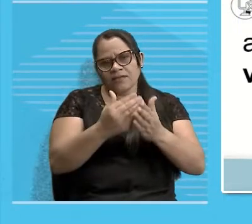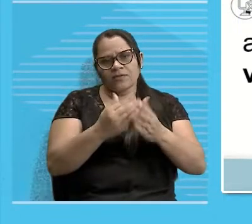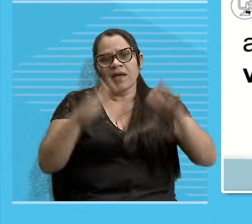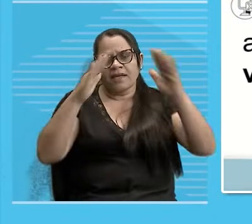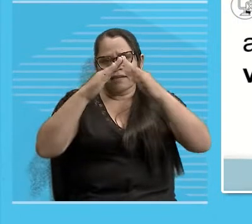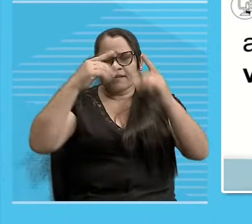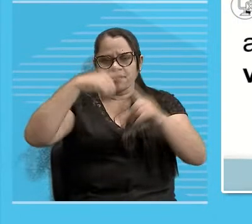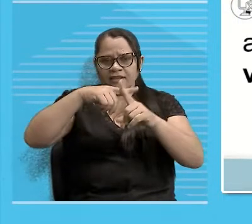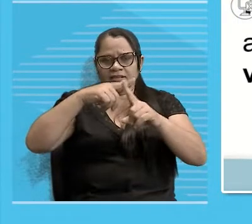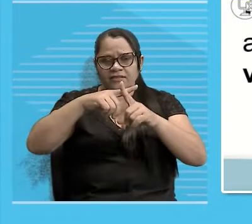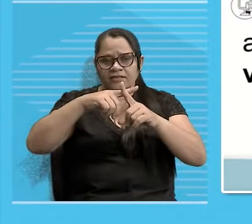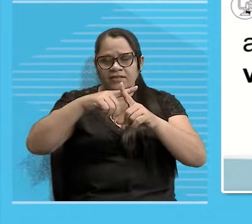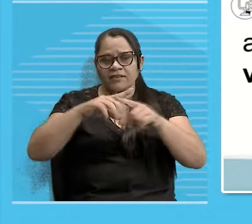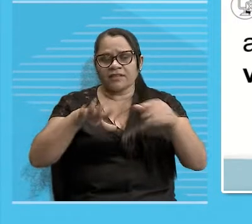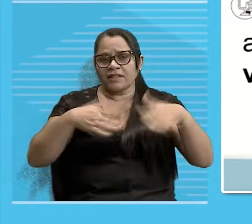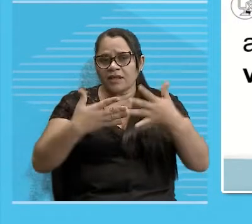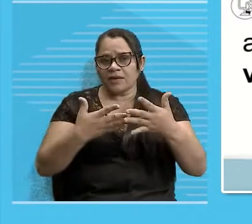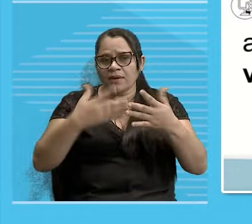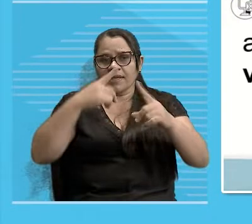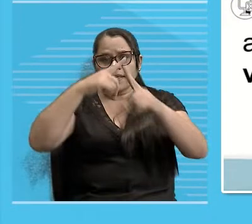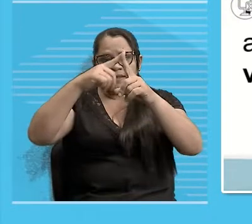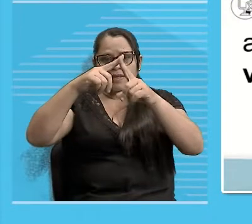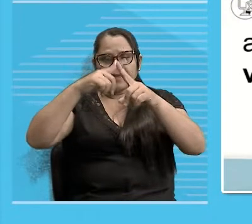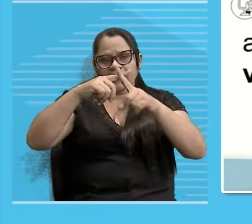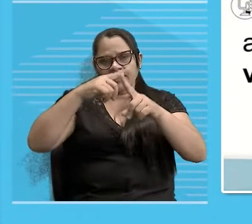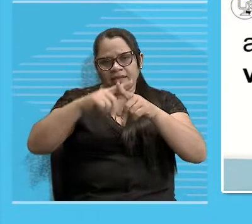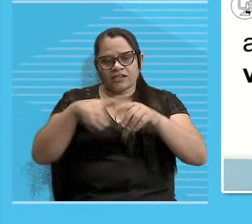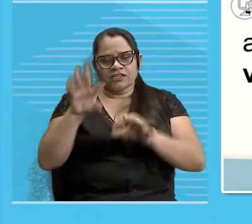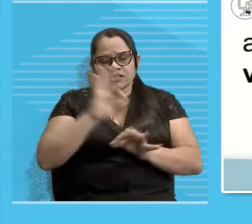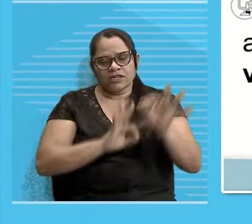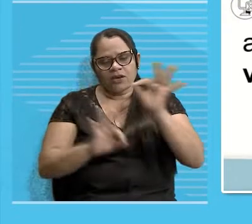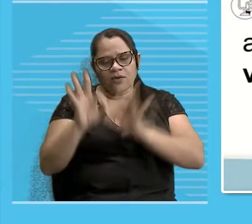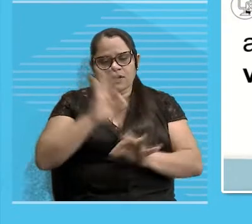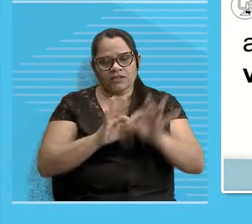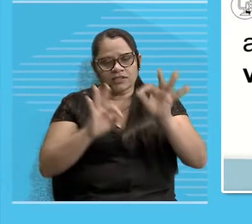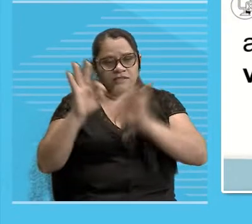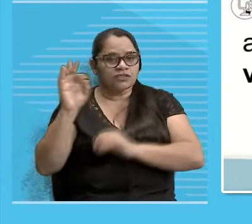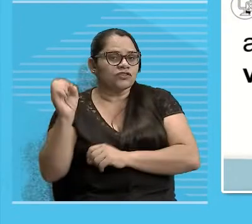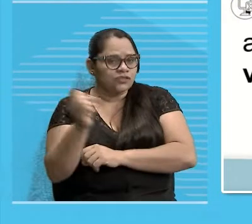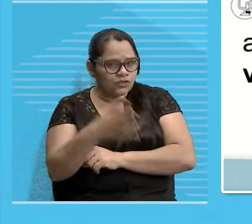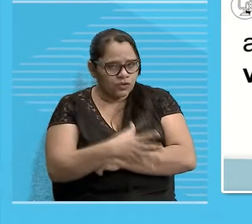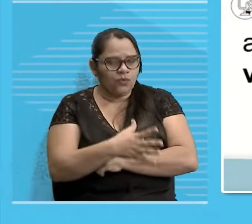a igreja acaba se reorganizando,